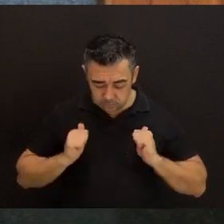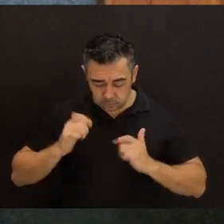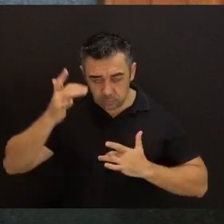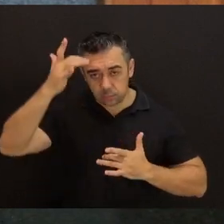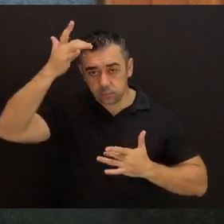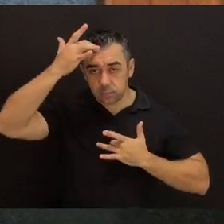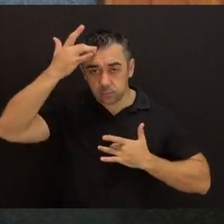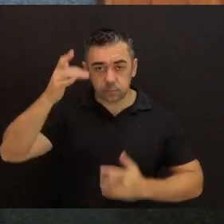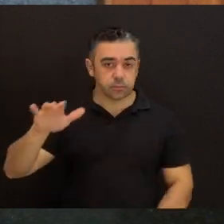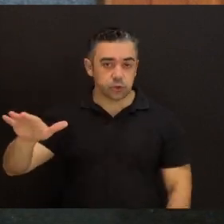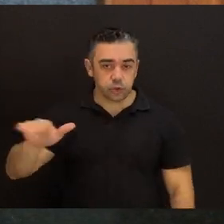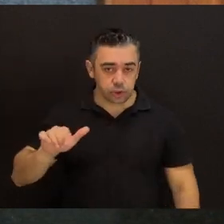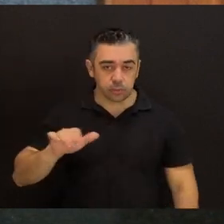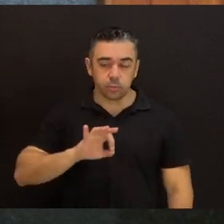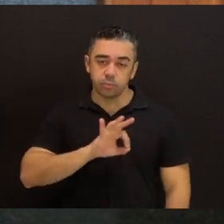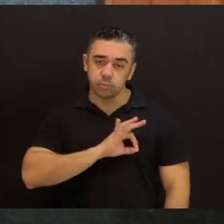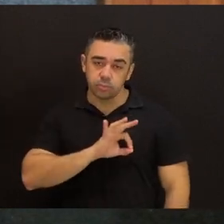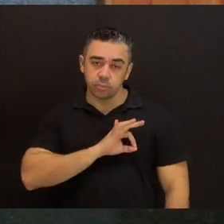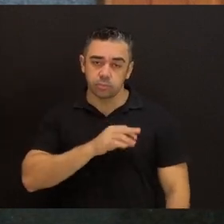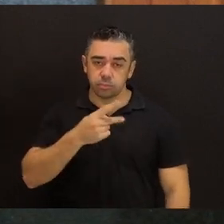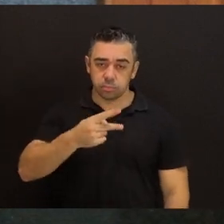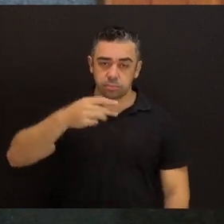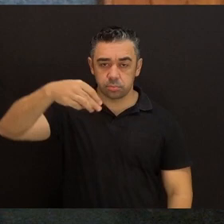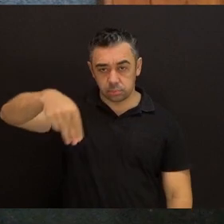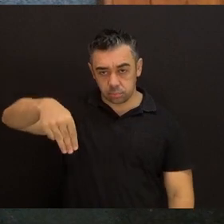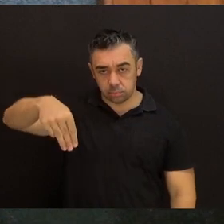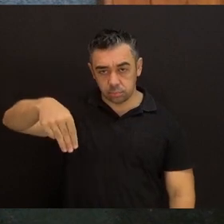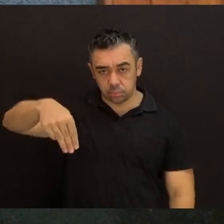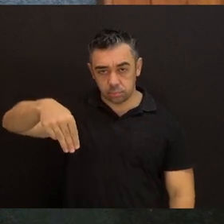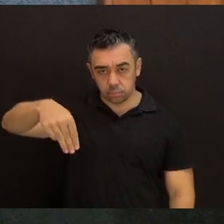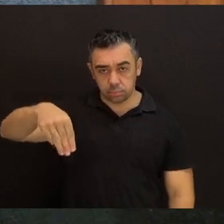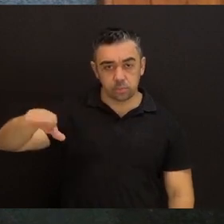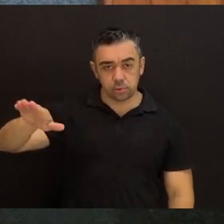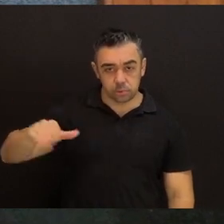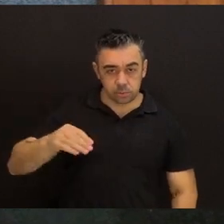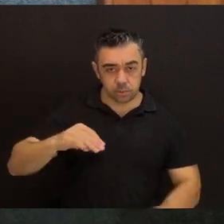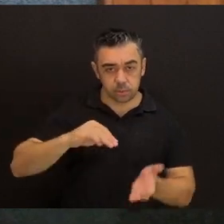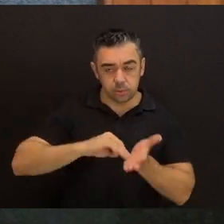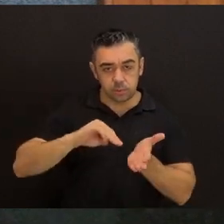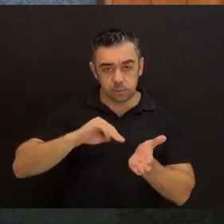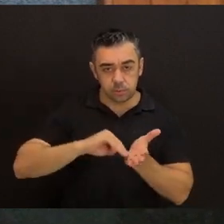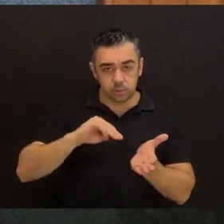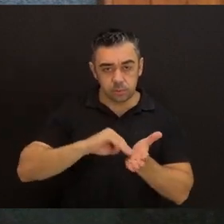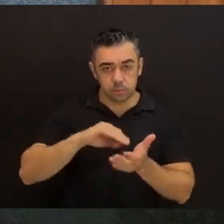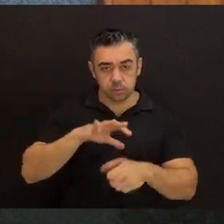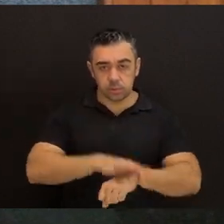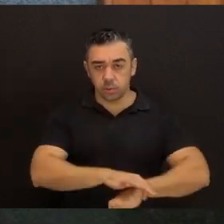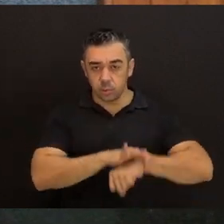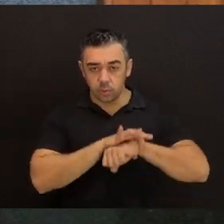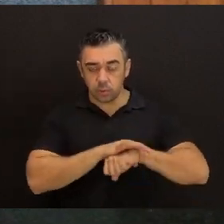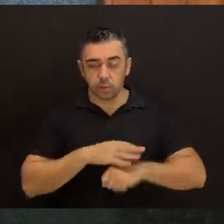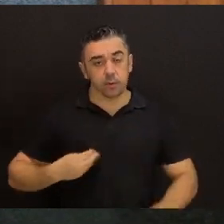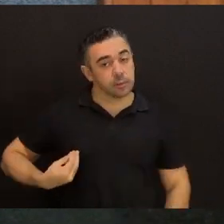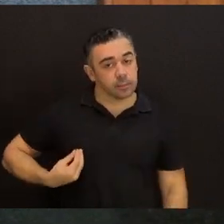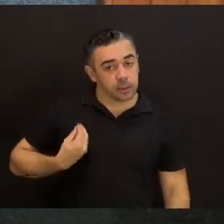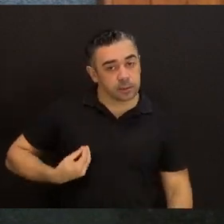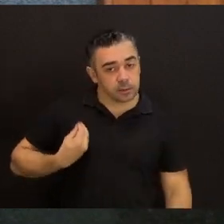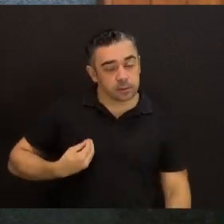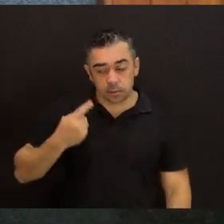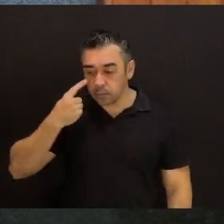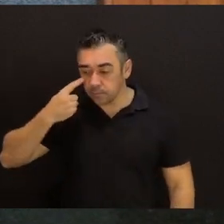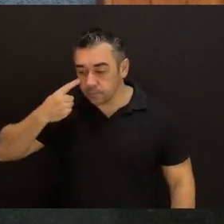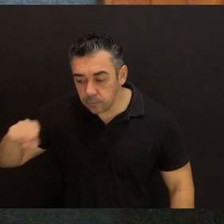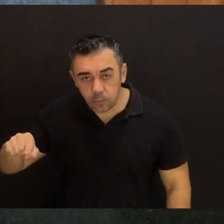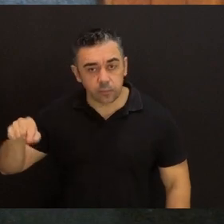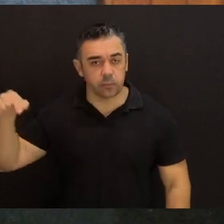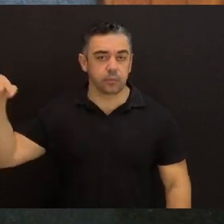Nossa chamamos a polícia militar Chamamos o secretário municipal de segurança tiveram presentes e viram